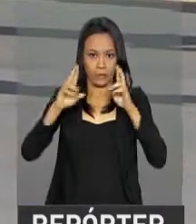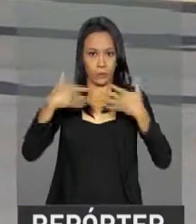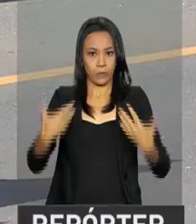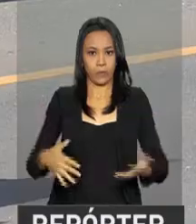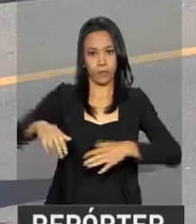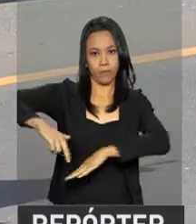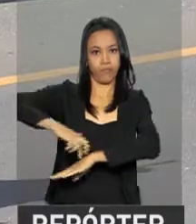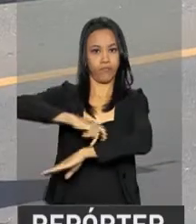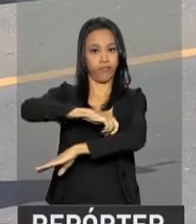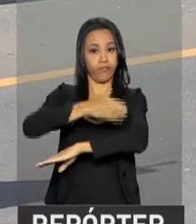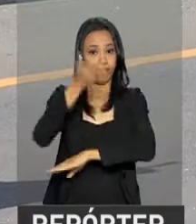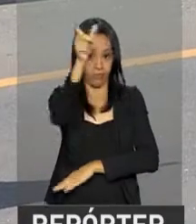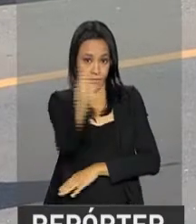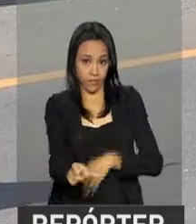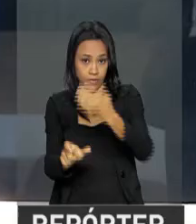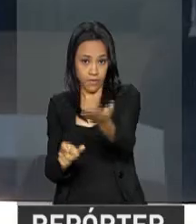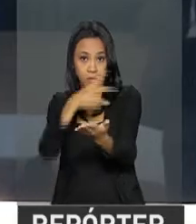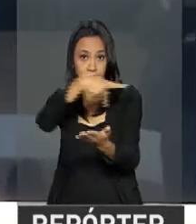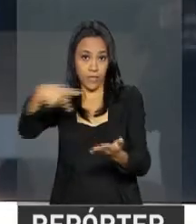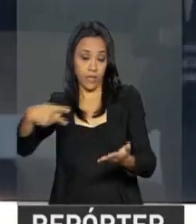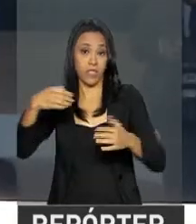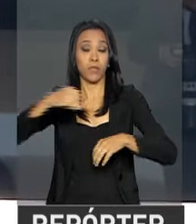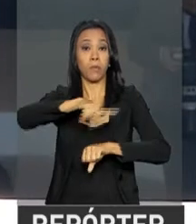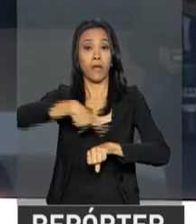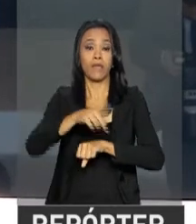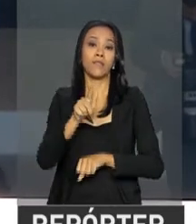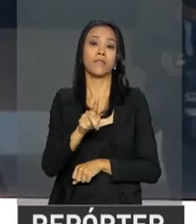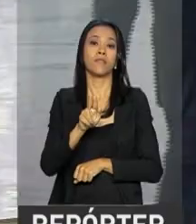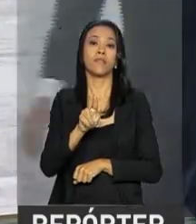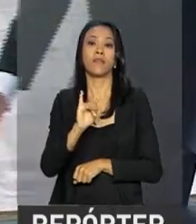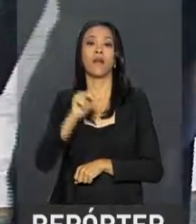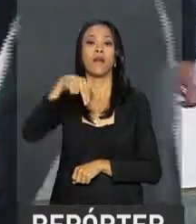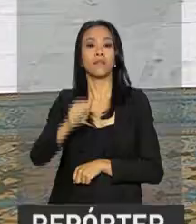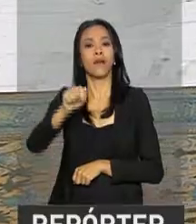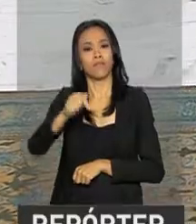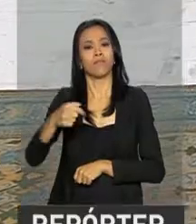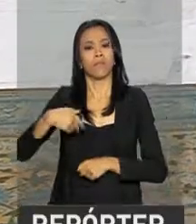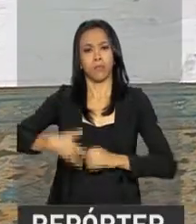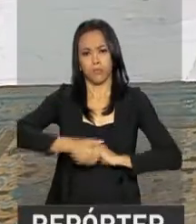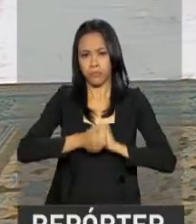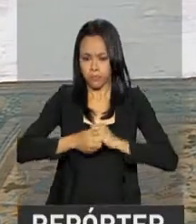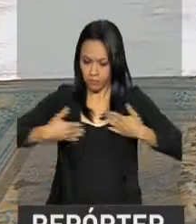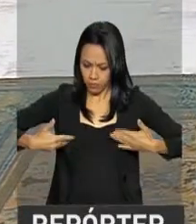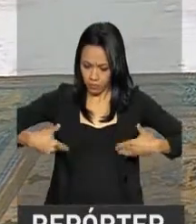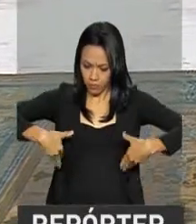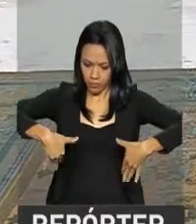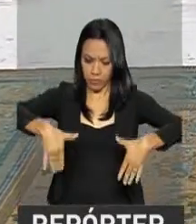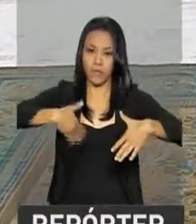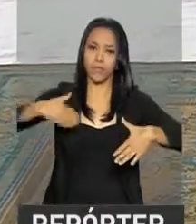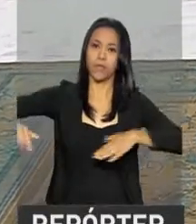planalto david granger passou em revista as tropas militares subiu a rampa e se encontrou com o presidente